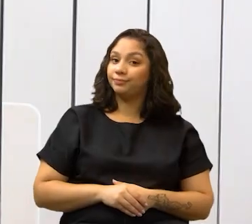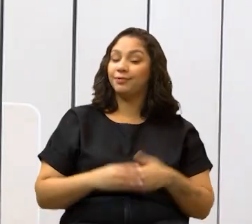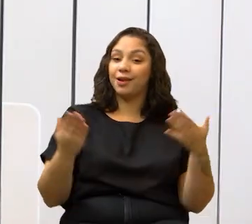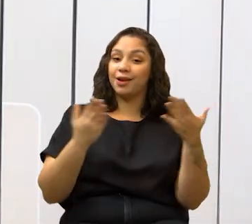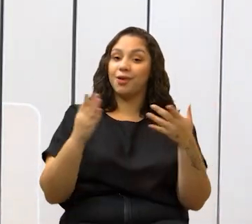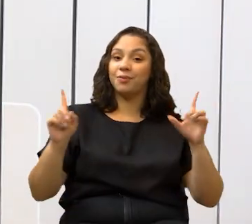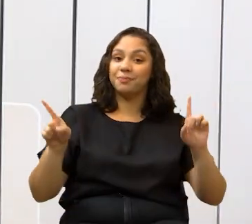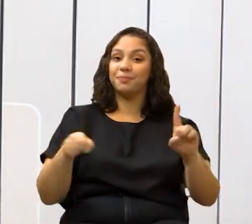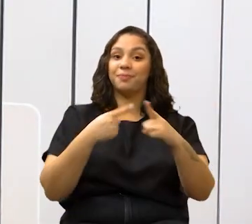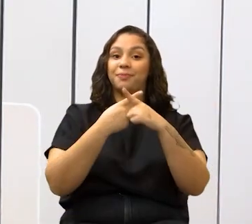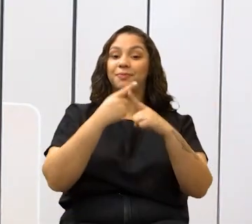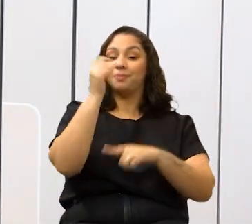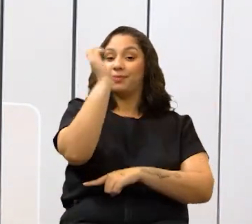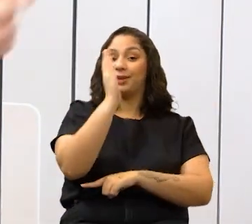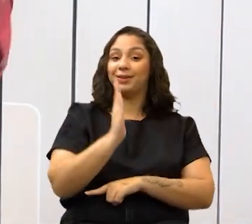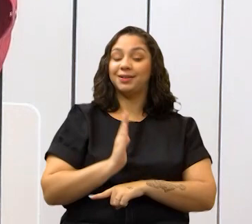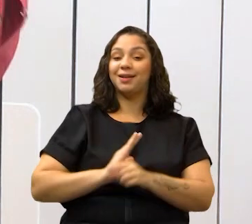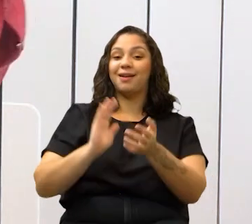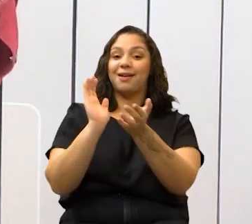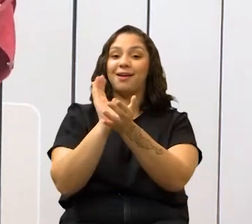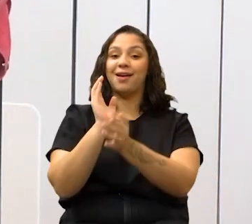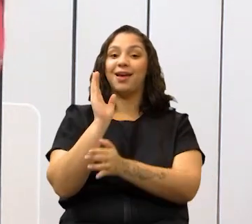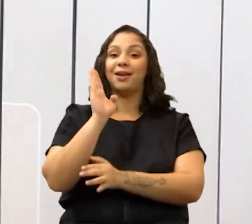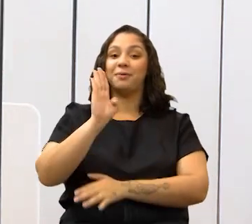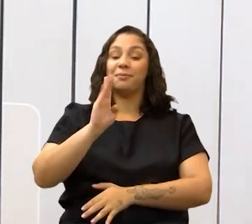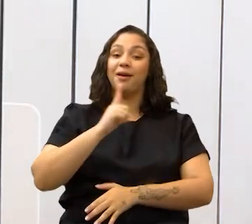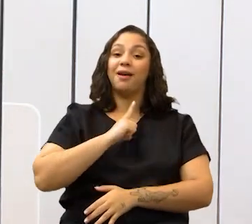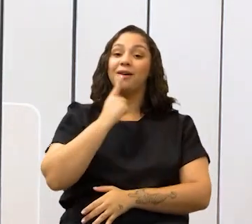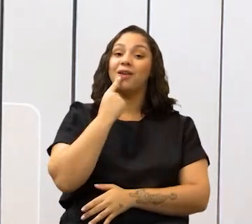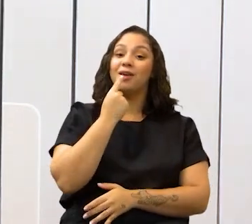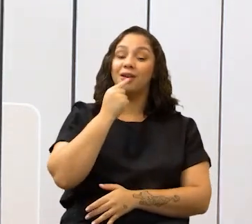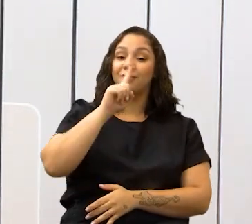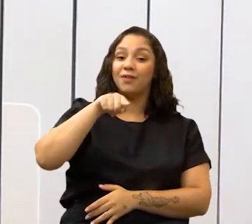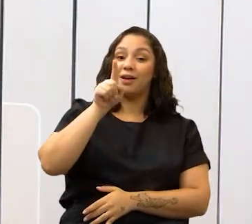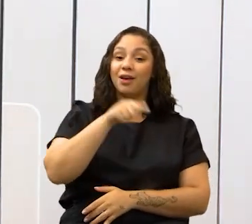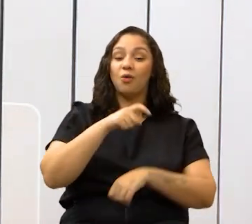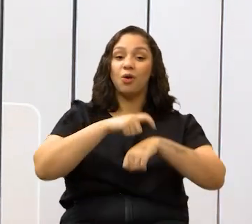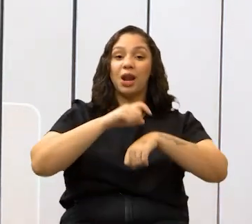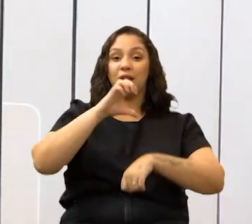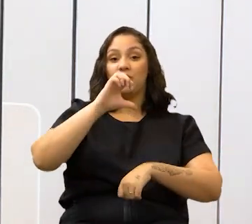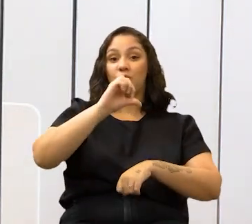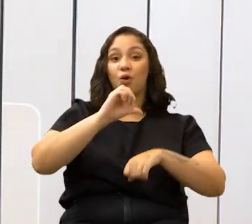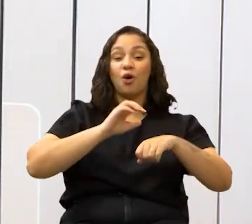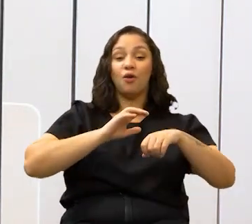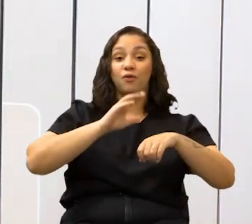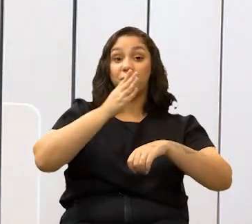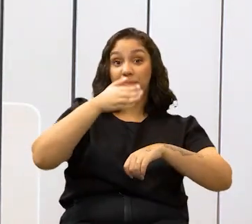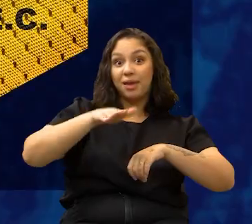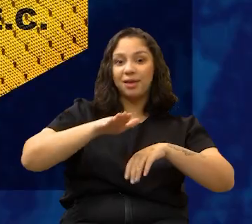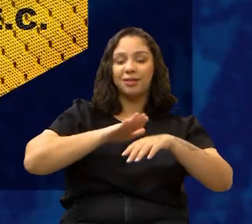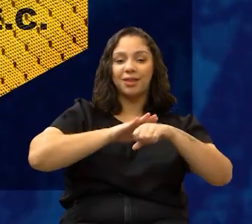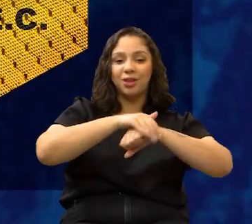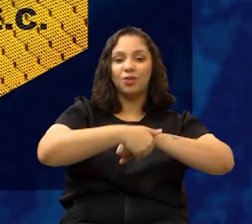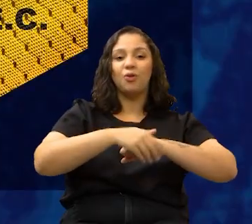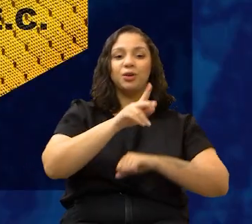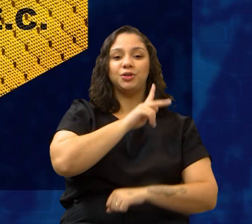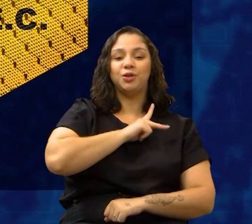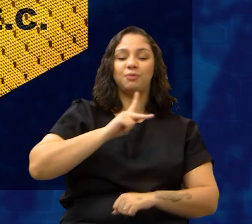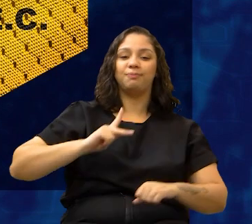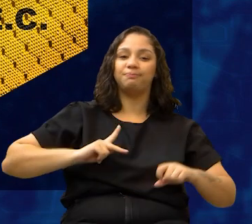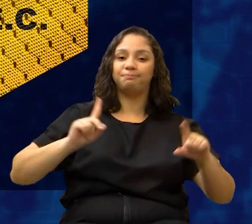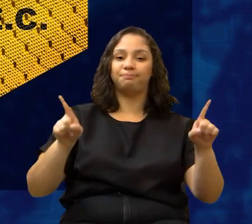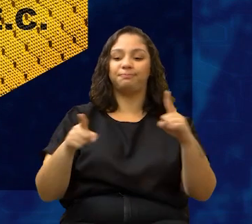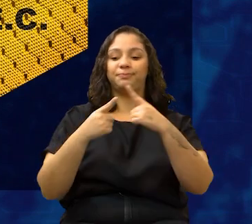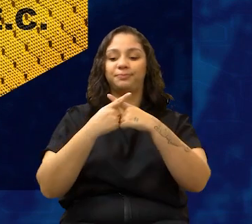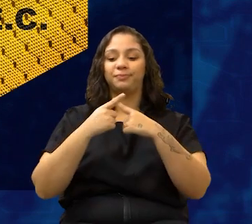Hora de Campeonato Brasileiro da Série B. Amanhã no feriadão, às 9h30 da noite, a Ponte Preta enfrenta